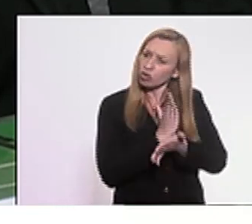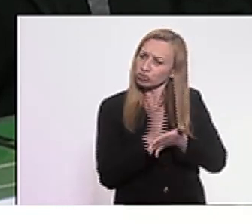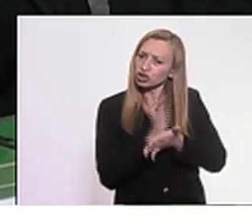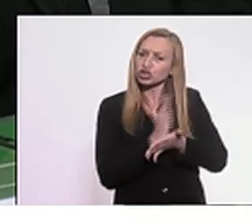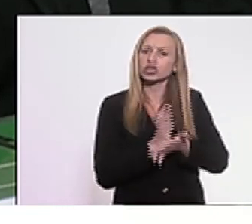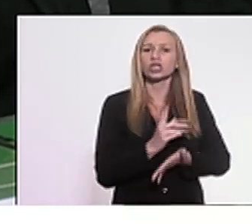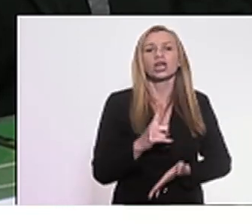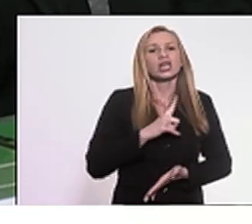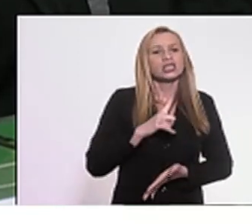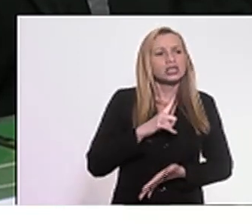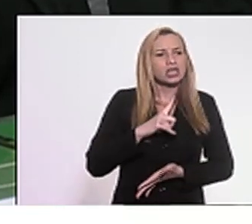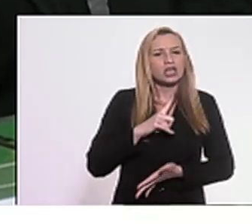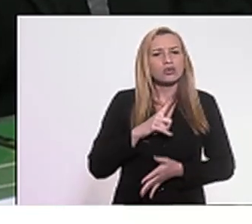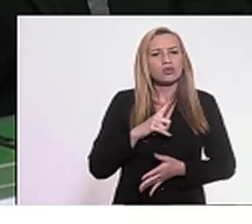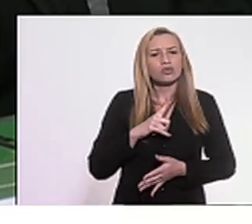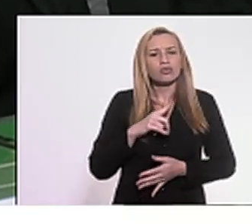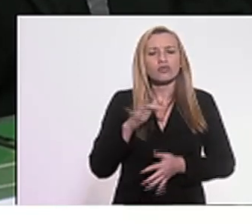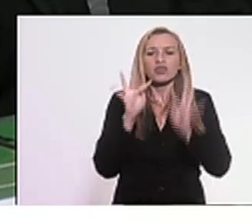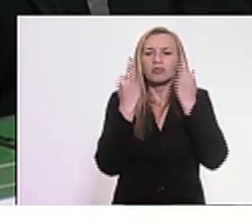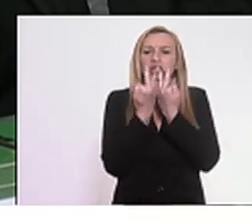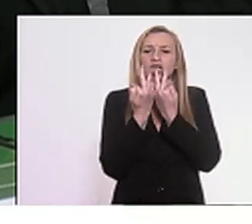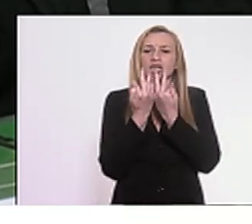Eu tenho parentes que moram fora do Brasil.